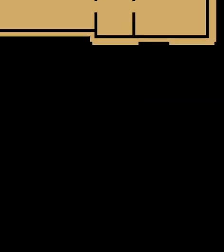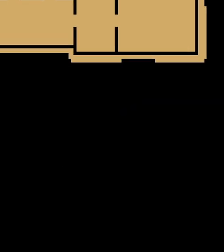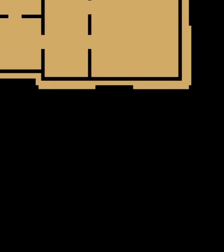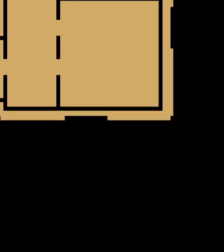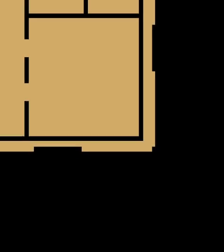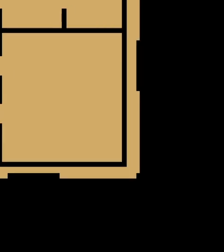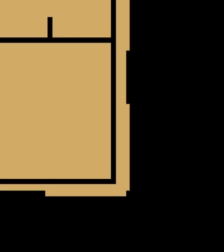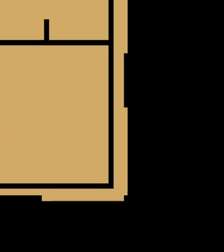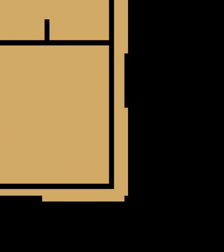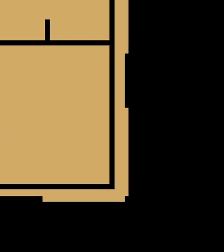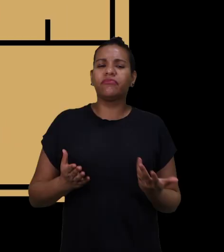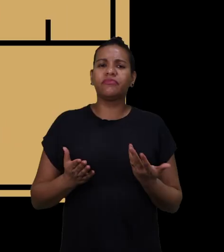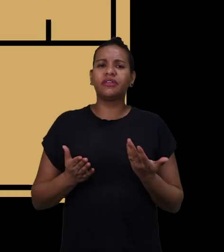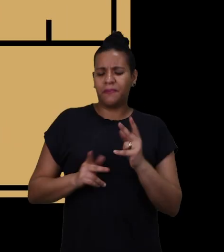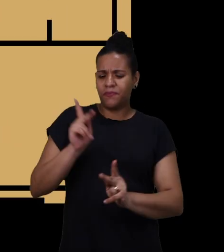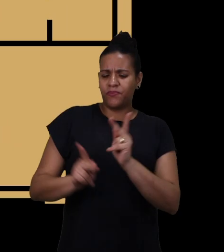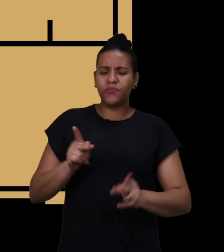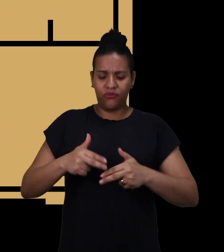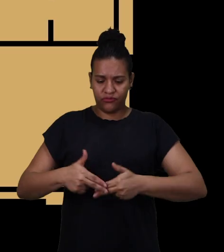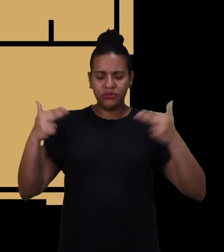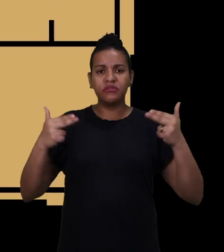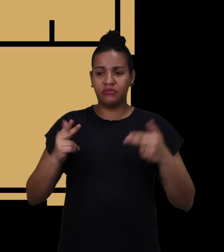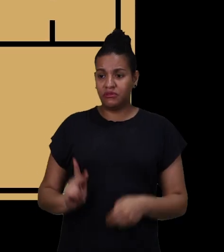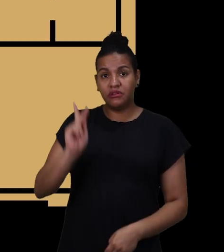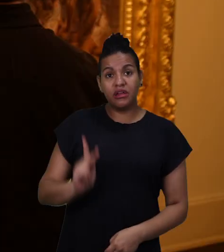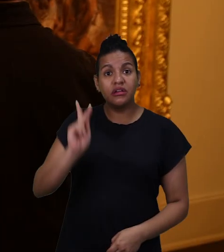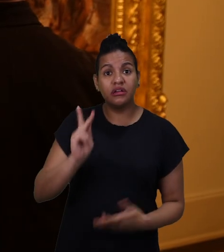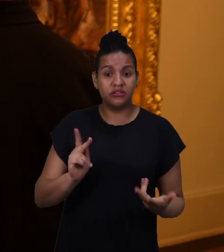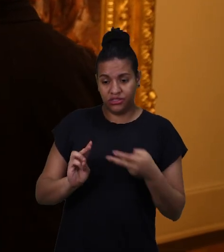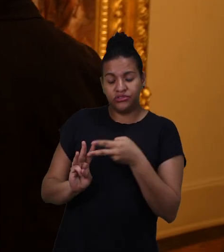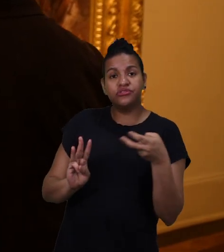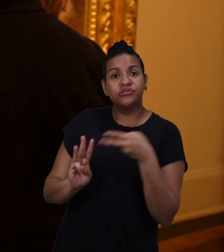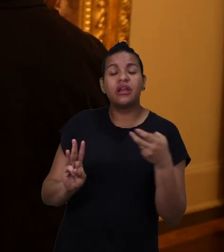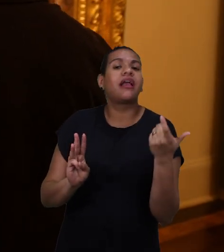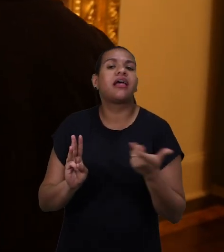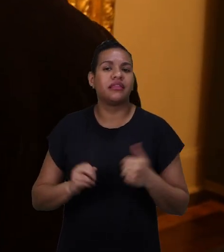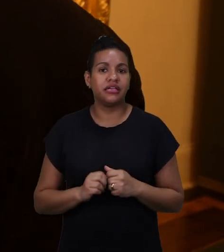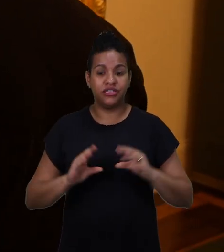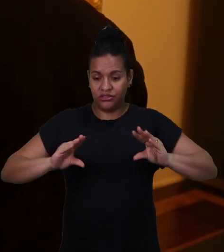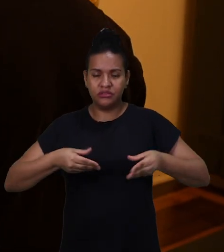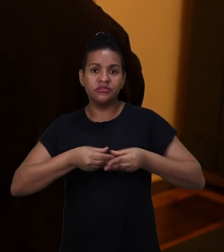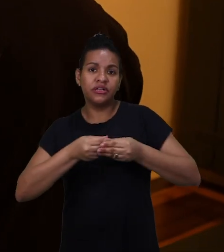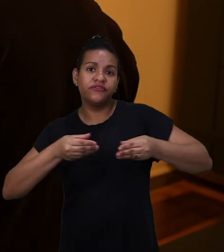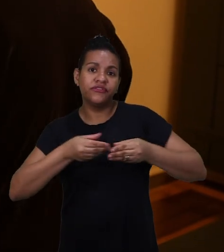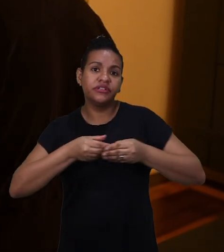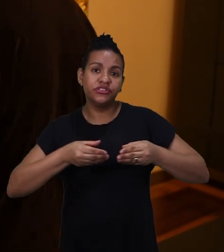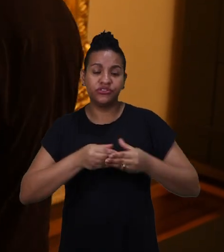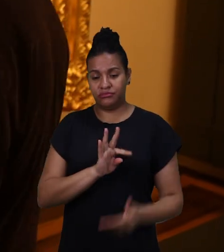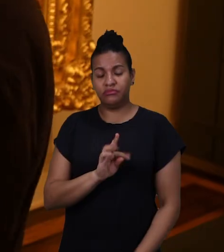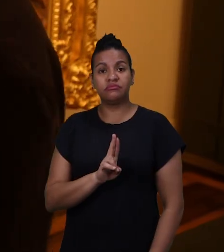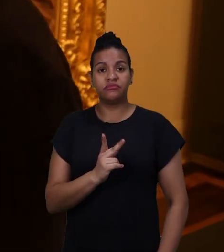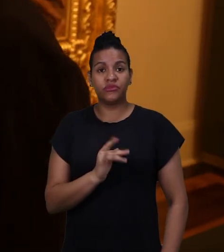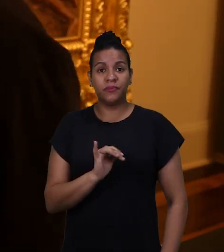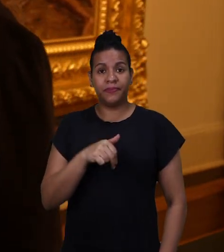linha pontilhada segue para a sala de exposição Passados Imaginados. Cadê a memória da população cangangue, dos Ofaê-Chavante, dos